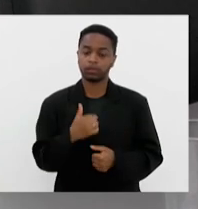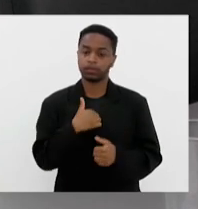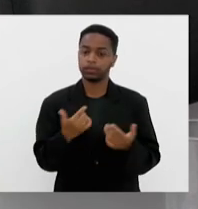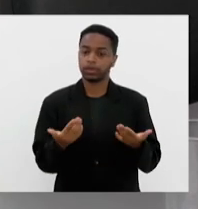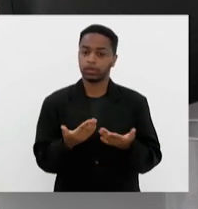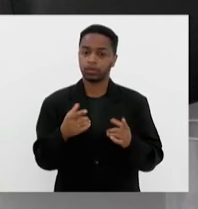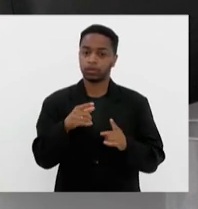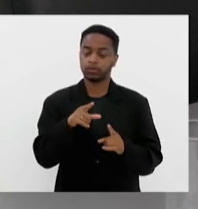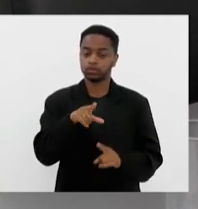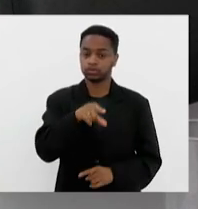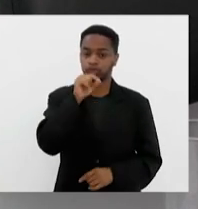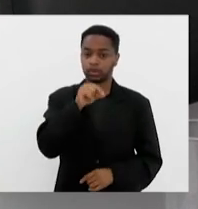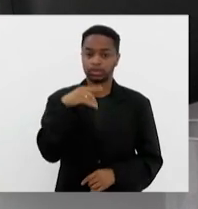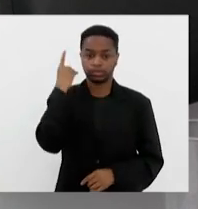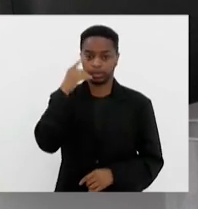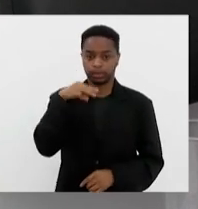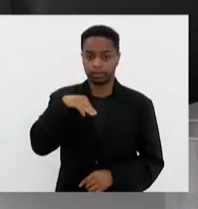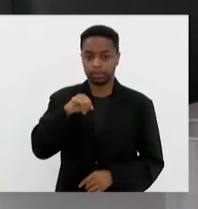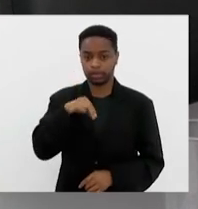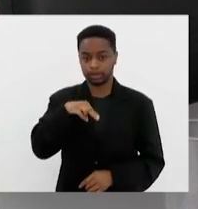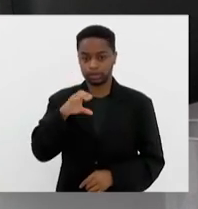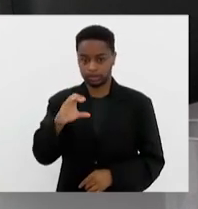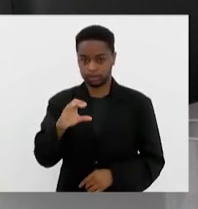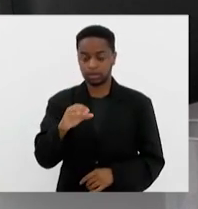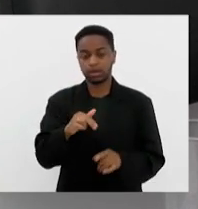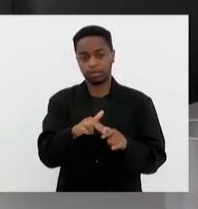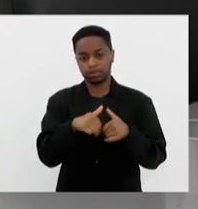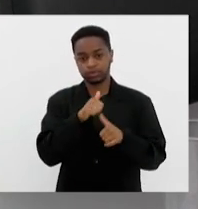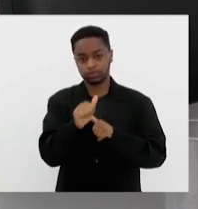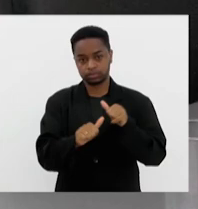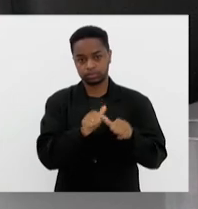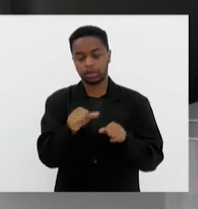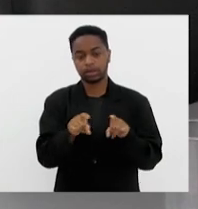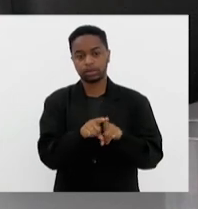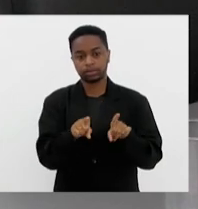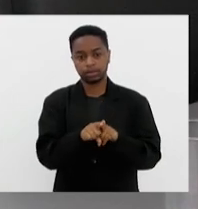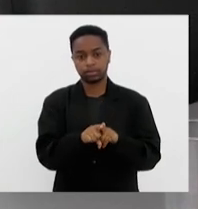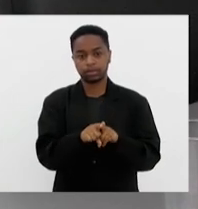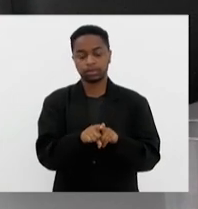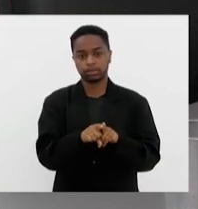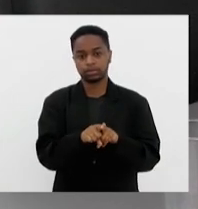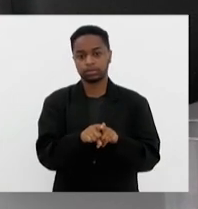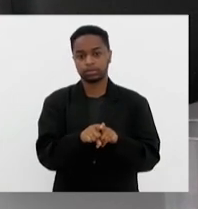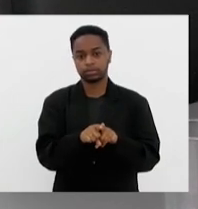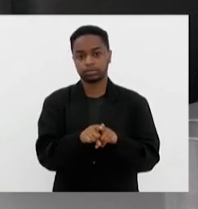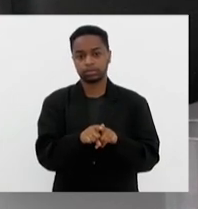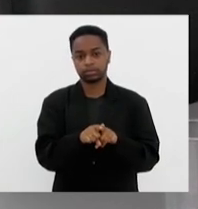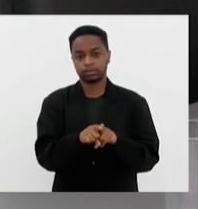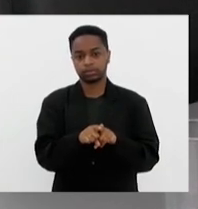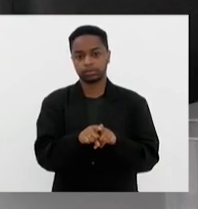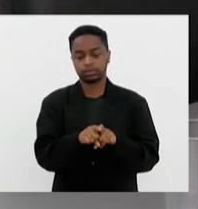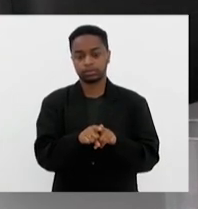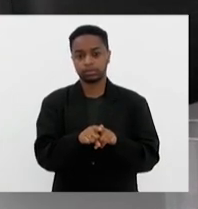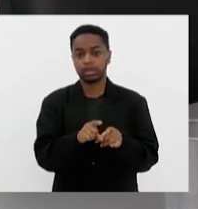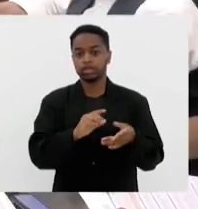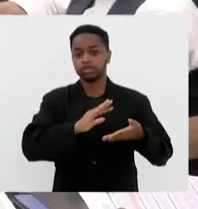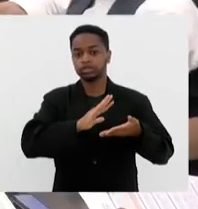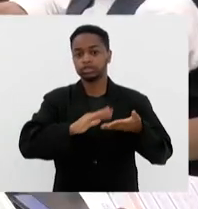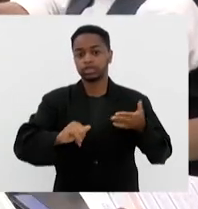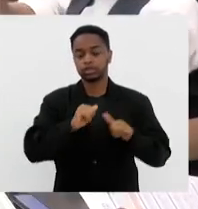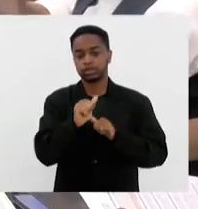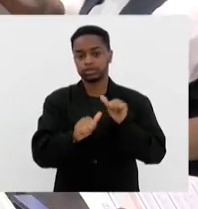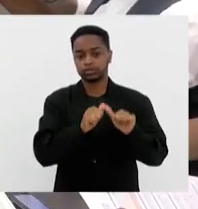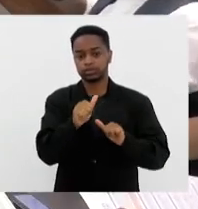designar o deputado Mink, relator, por conta dessa alteração, incluindo, inclusive, a retirada aqui da transformação